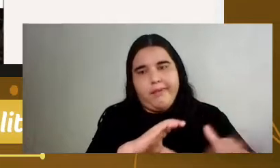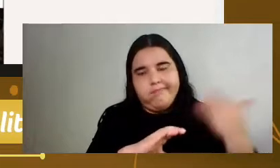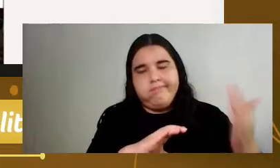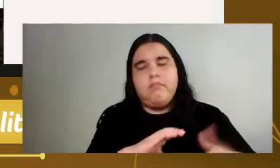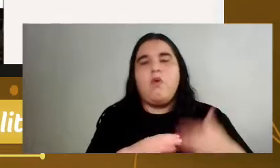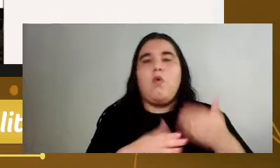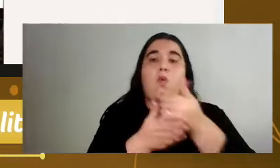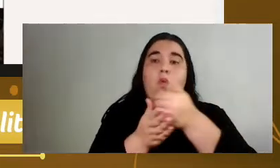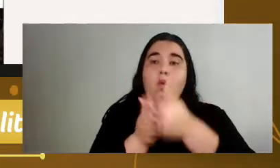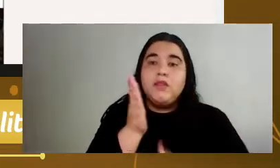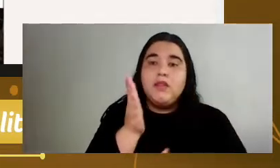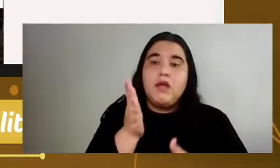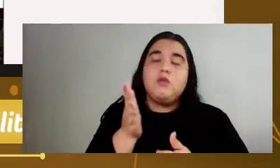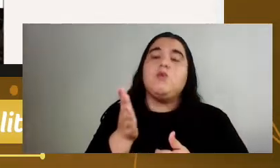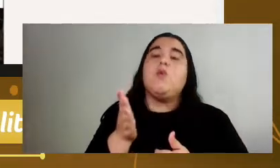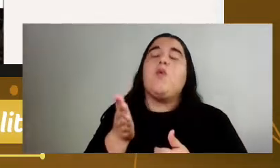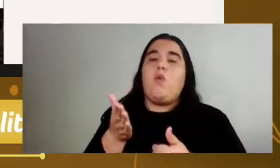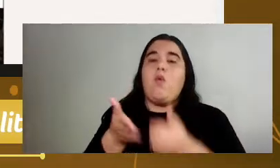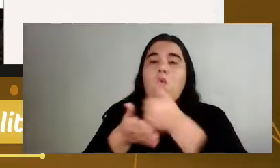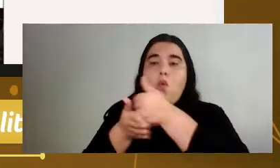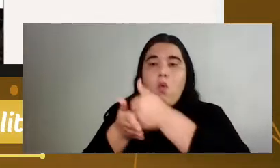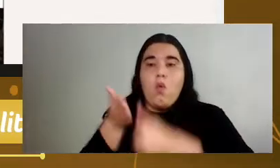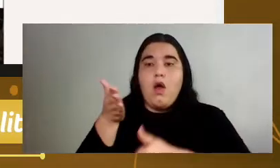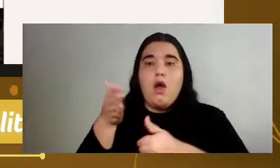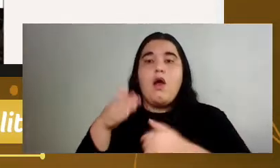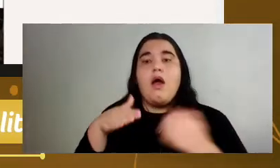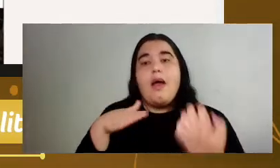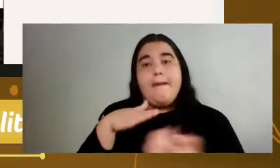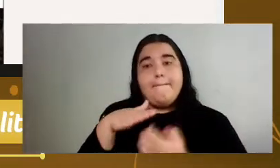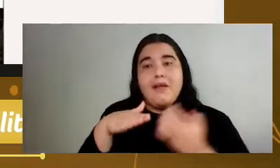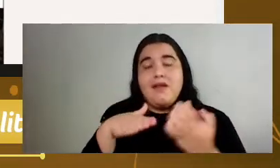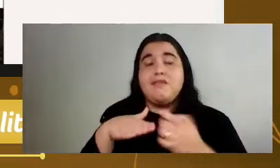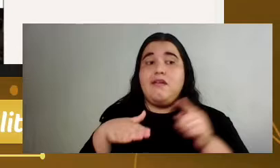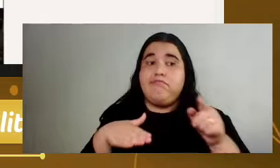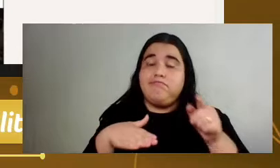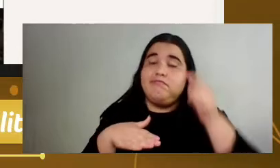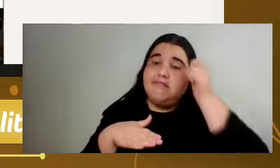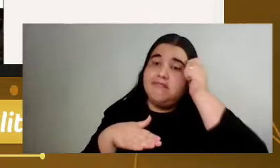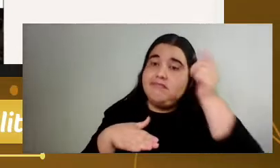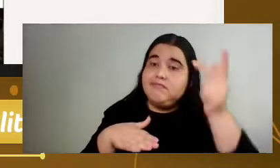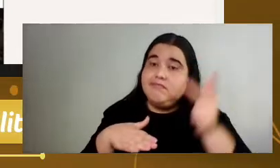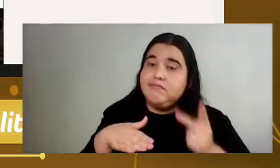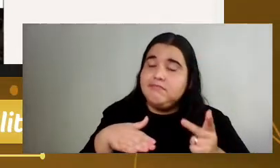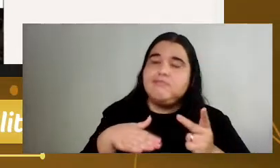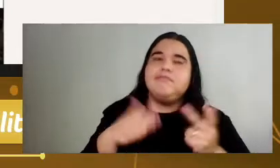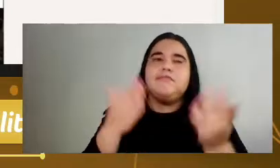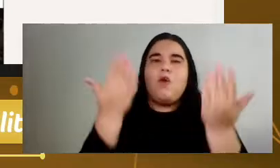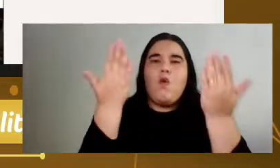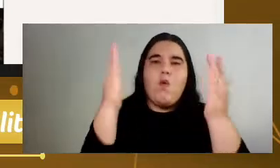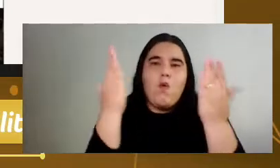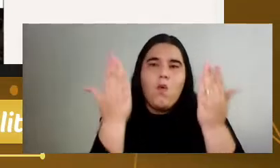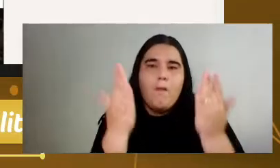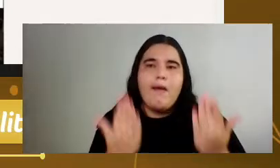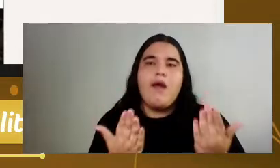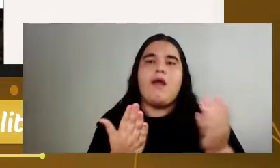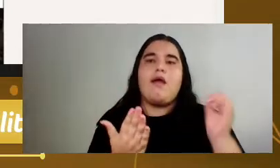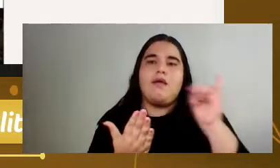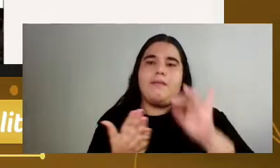a empresa e a expertise dela, era fazer esse processamento digital dessas imagens para a identificação das ocorrências.